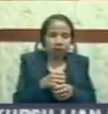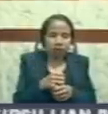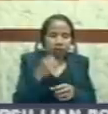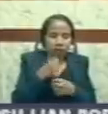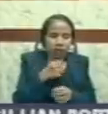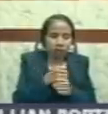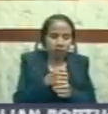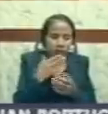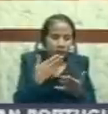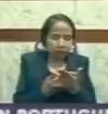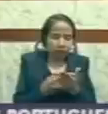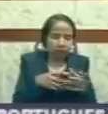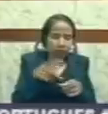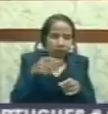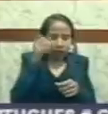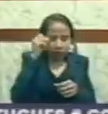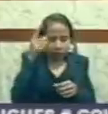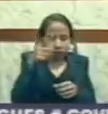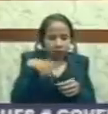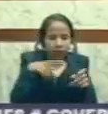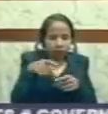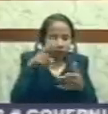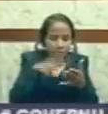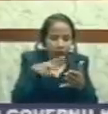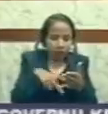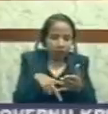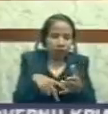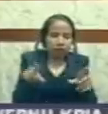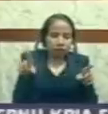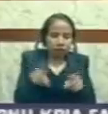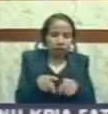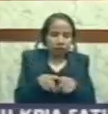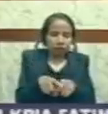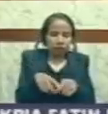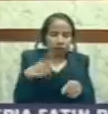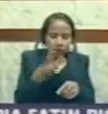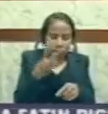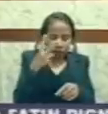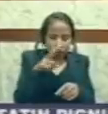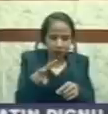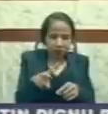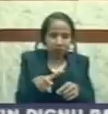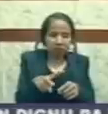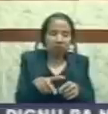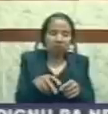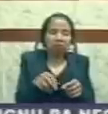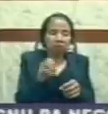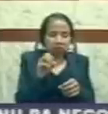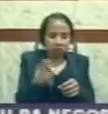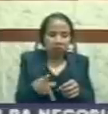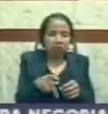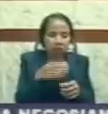dia cliutan pra emane compreensão quando emale ita bela nessa amisira be fiscalizador ne bela haregas ok instituição ida